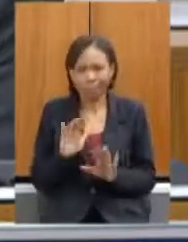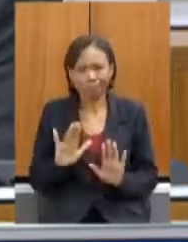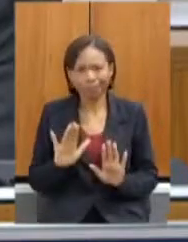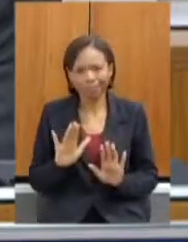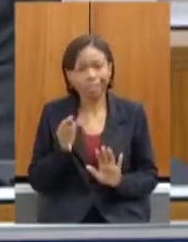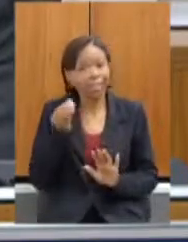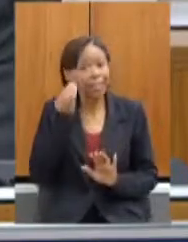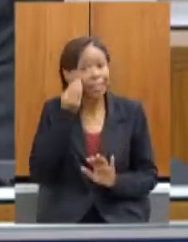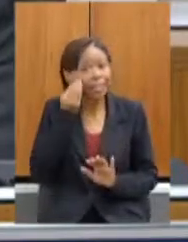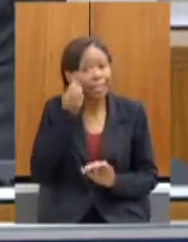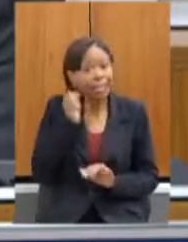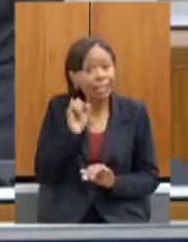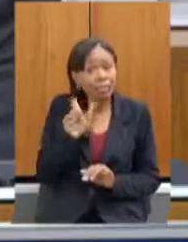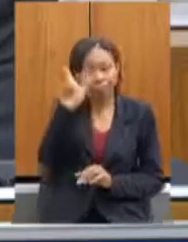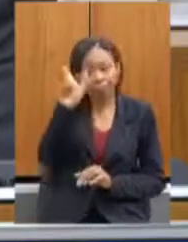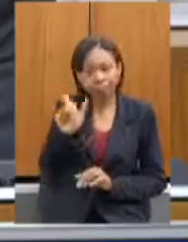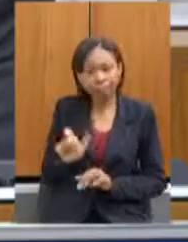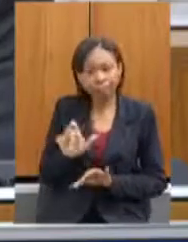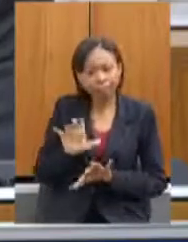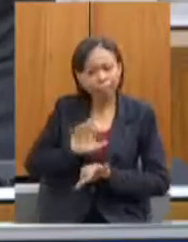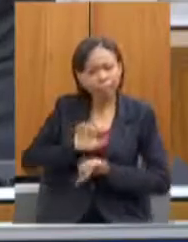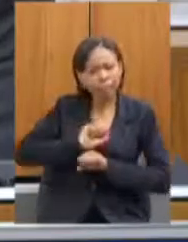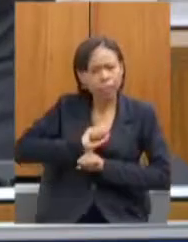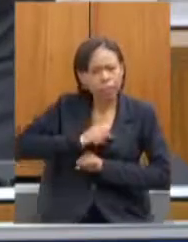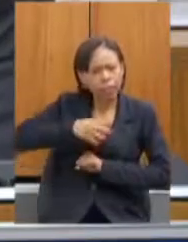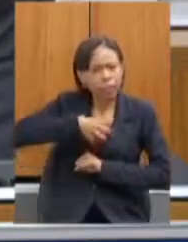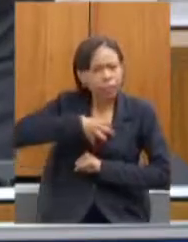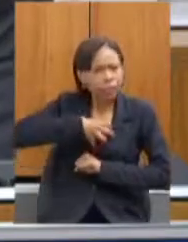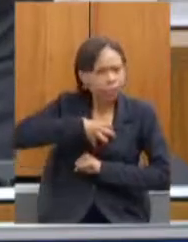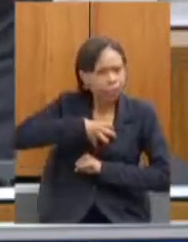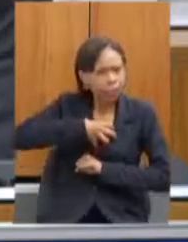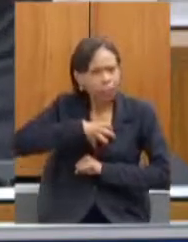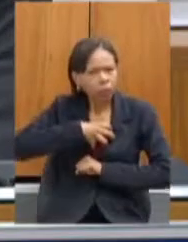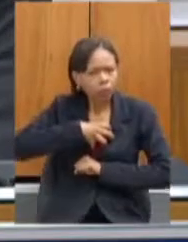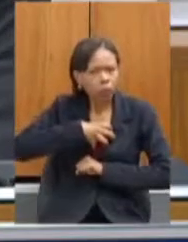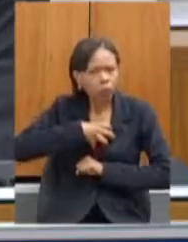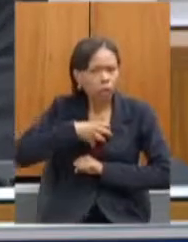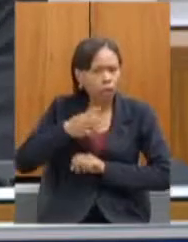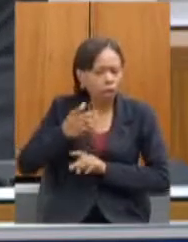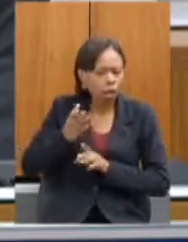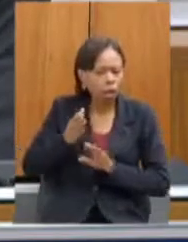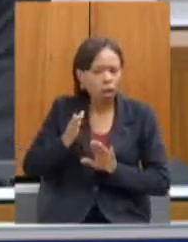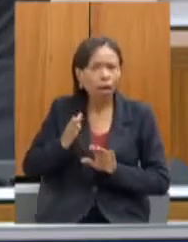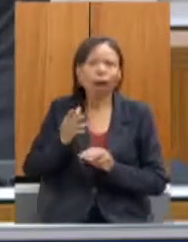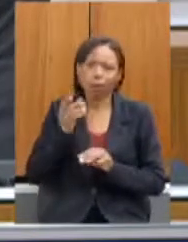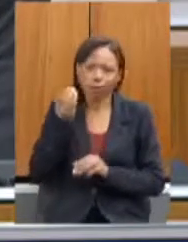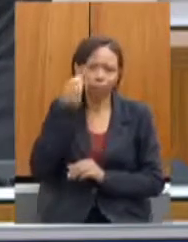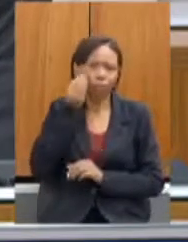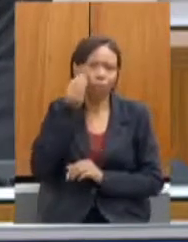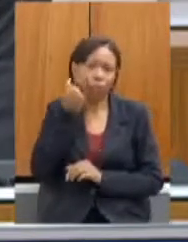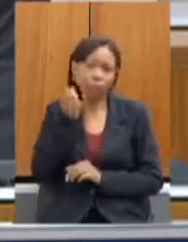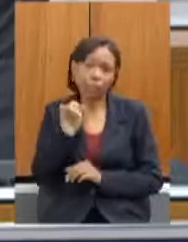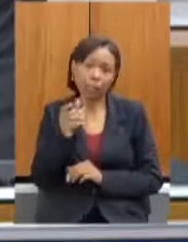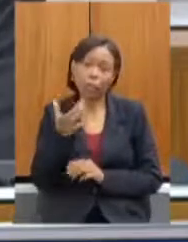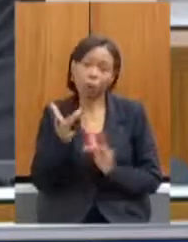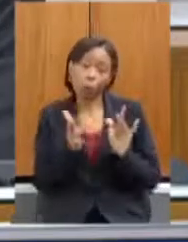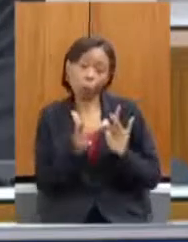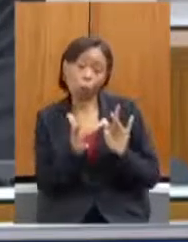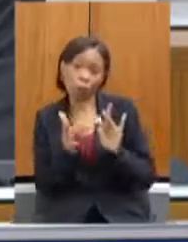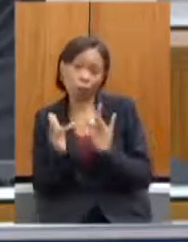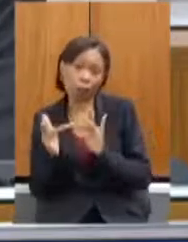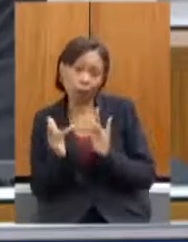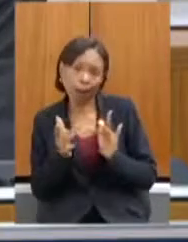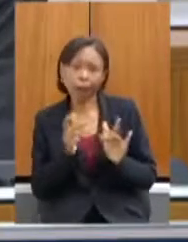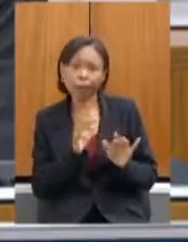testar essa pessoa tem sintomas se a pessoa é tem exposição atípica né e não de uma